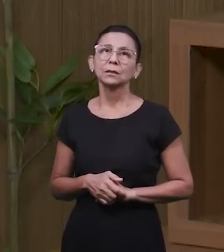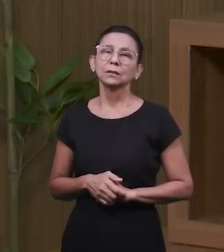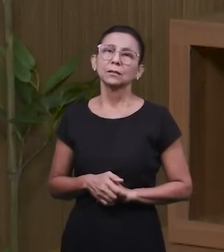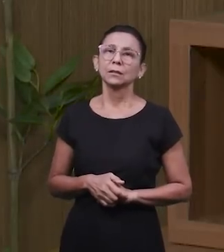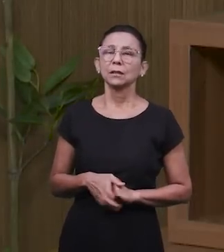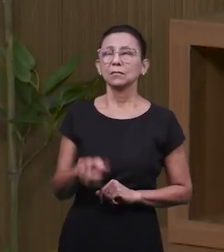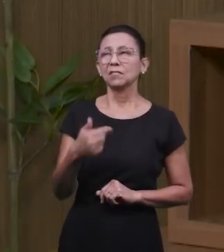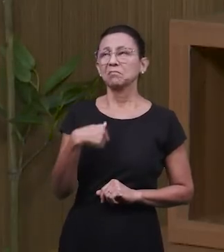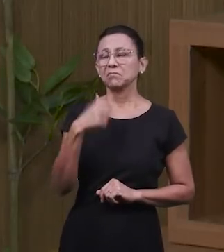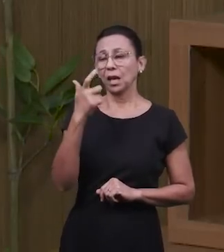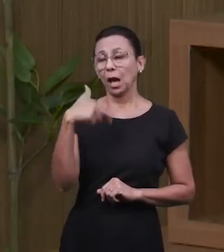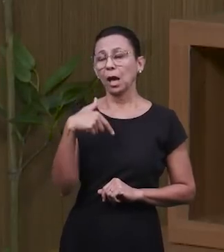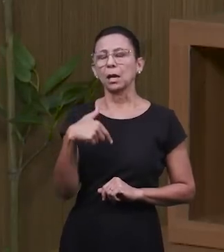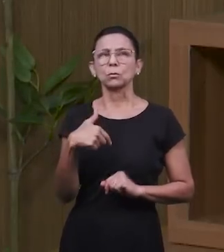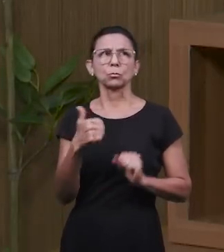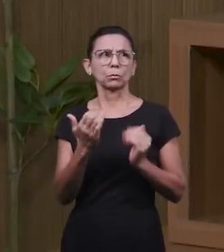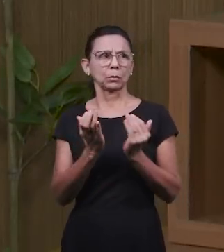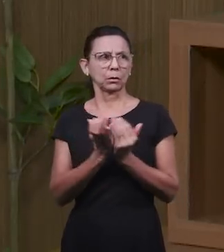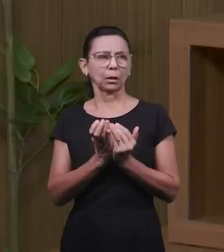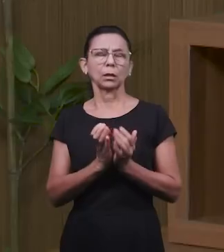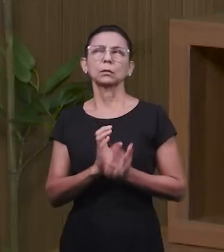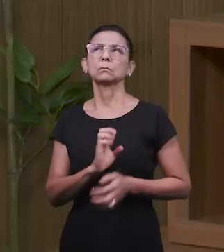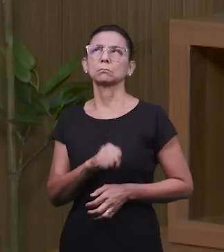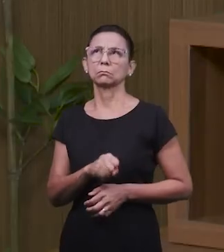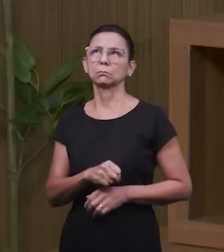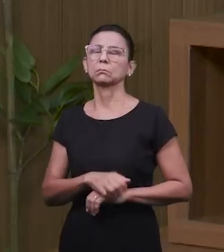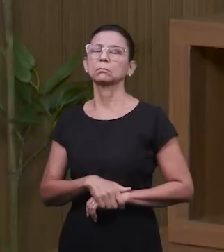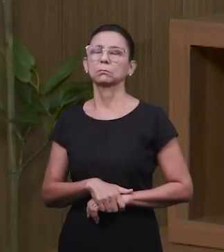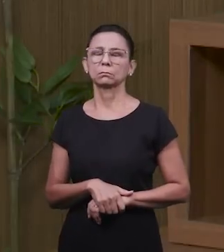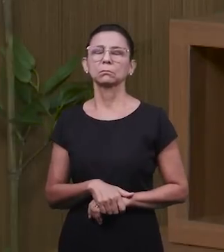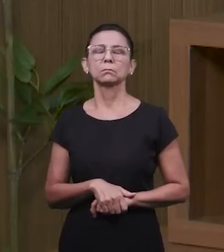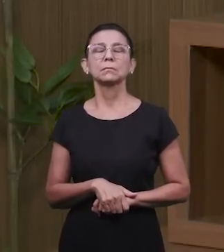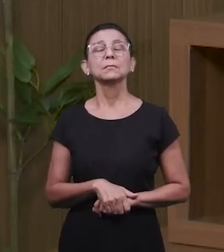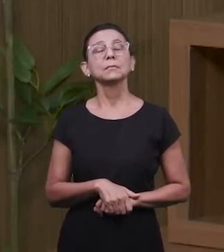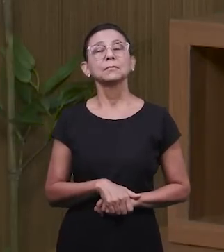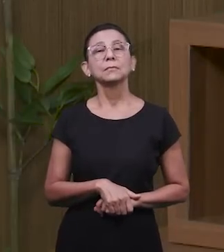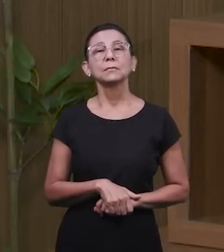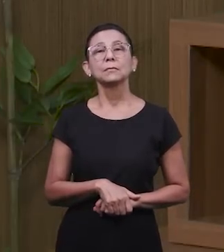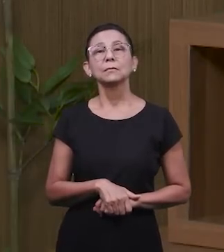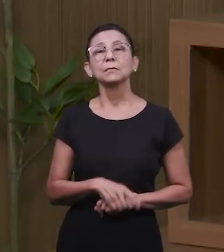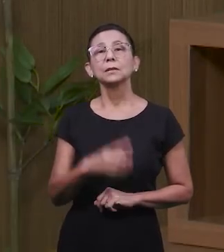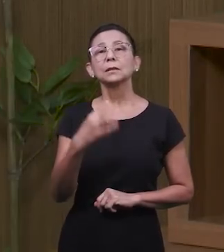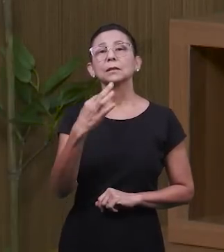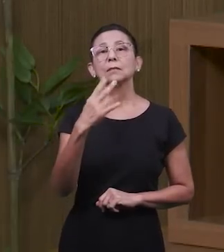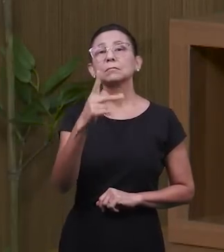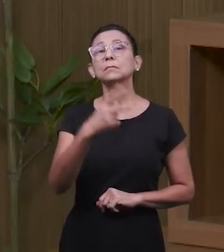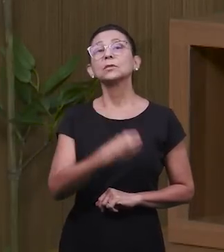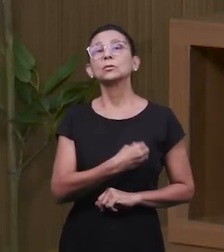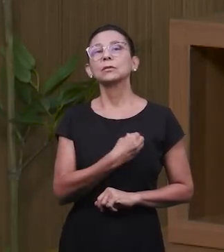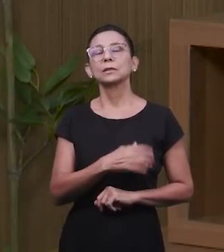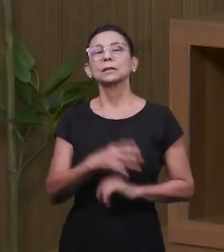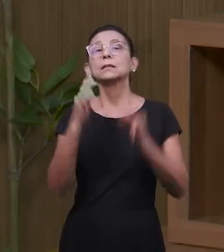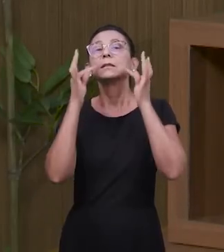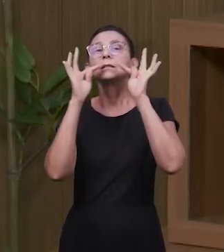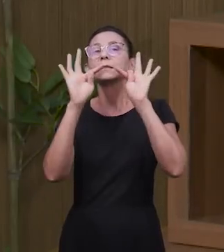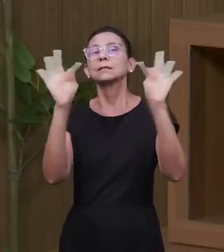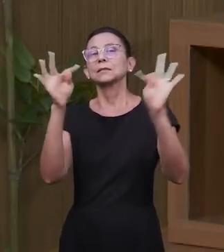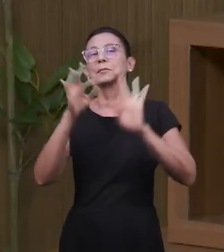você pode dizer que você é um crente, você pode dizer que você é um cristão, mas a questão é como é que você anda.